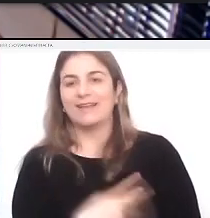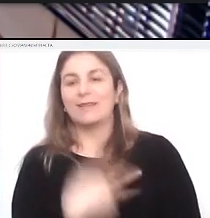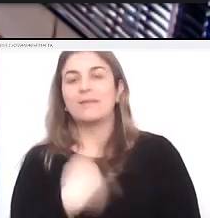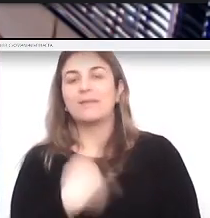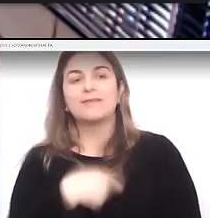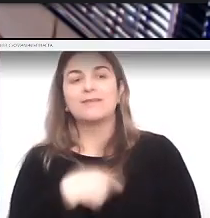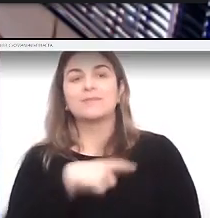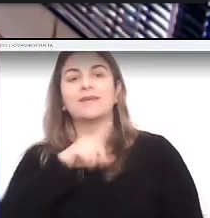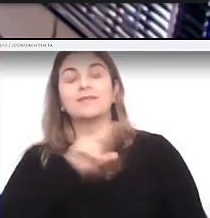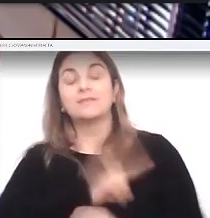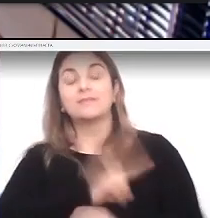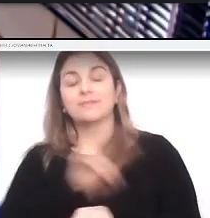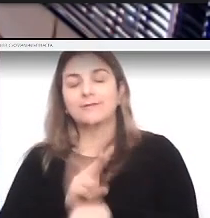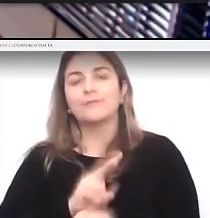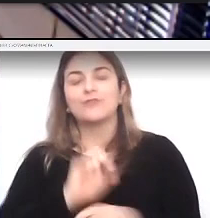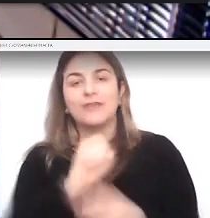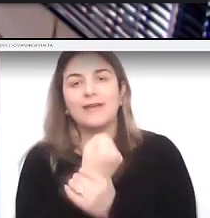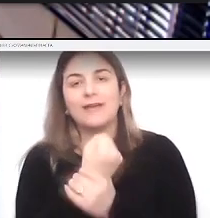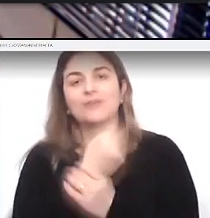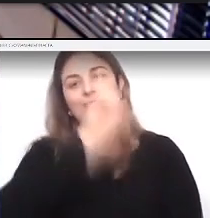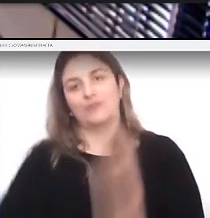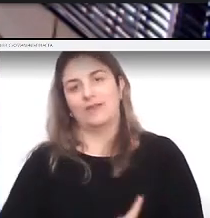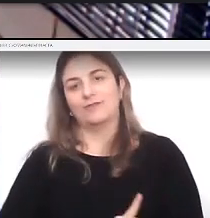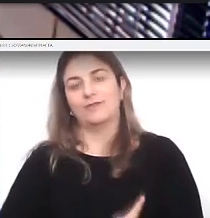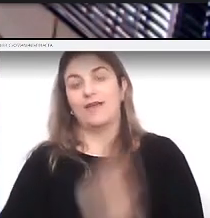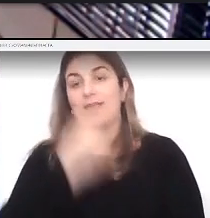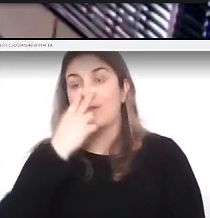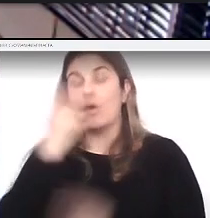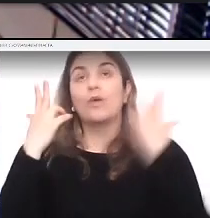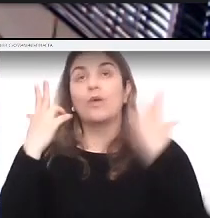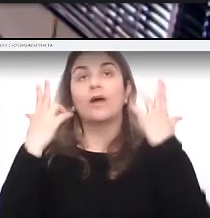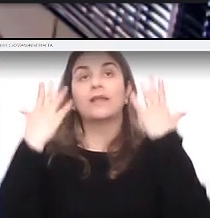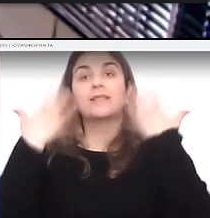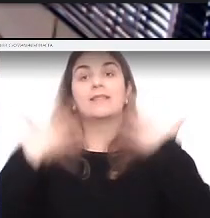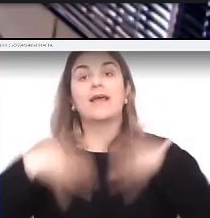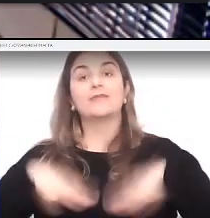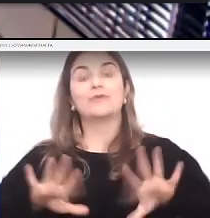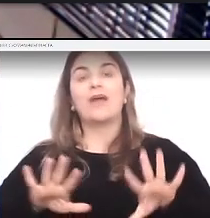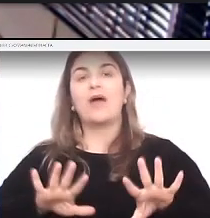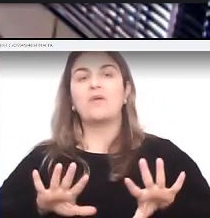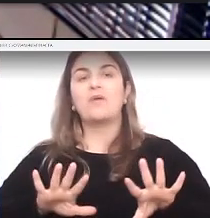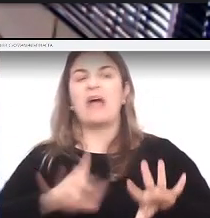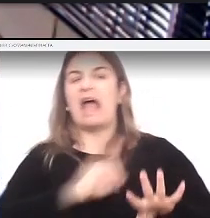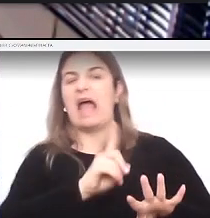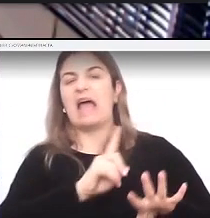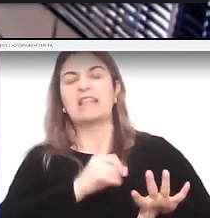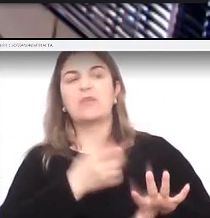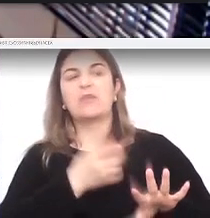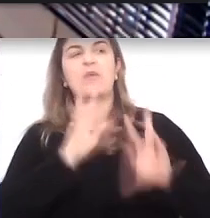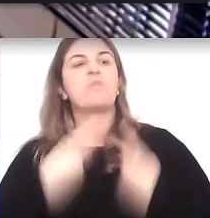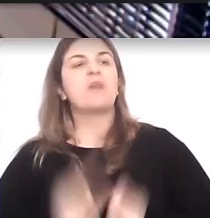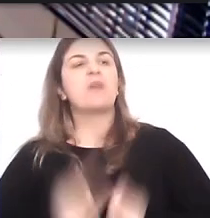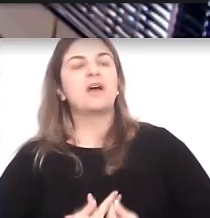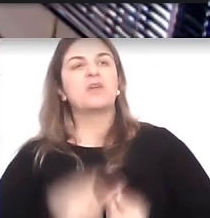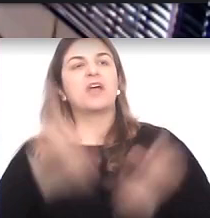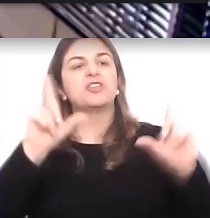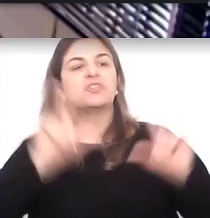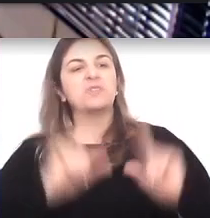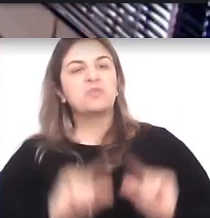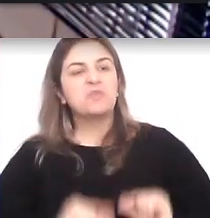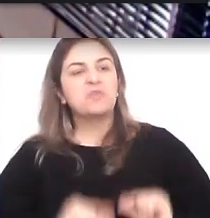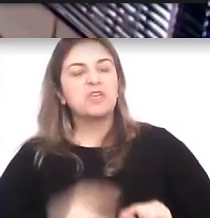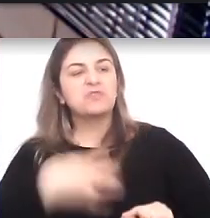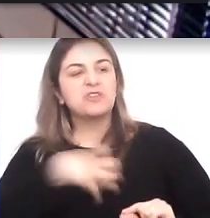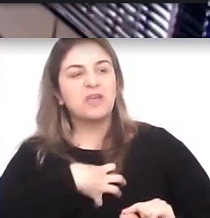tende quase que naturalmente a desumanizar, tende a diminuir o caráter do humano. E isso